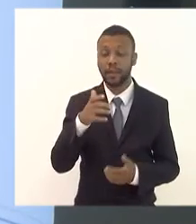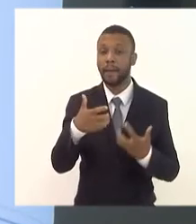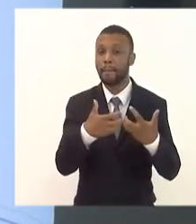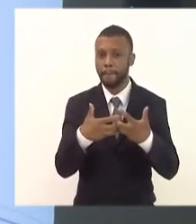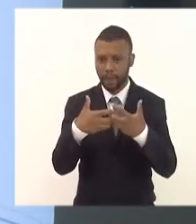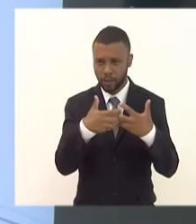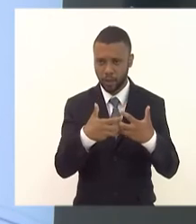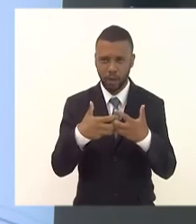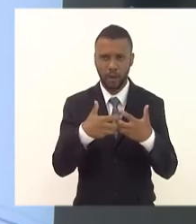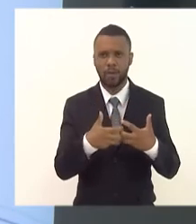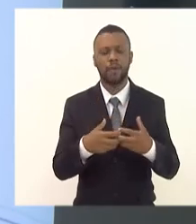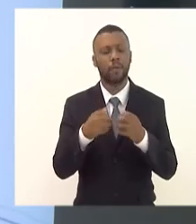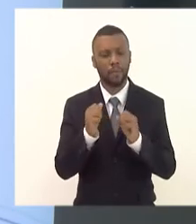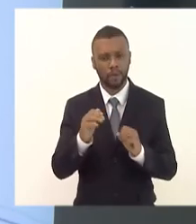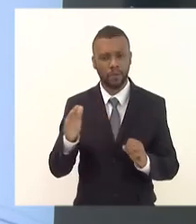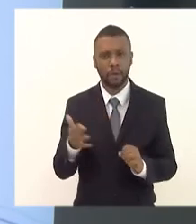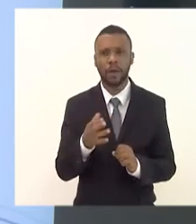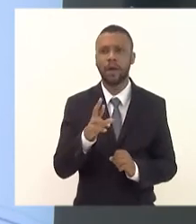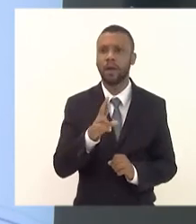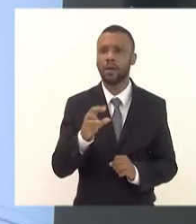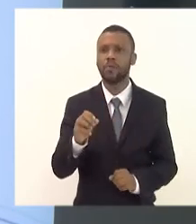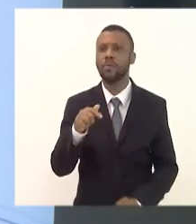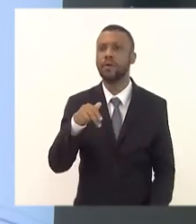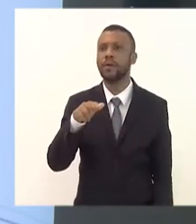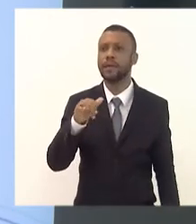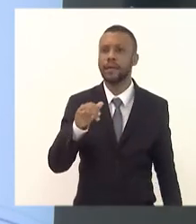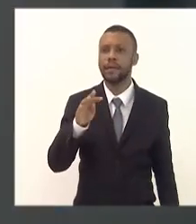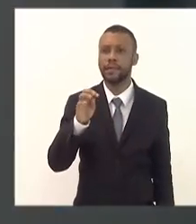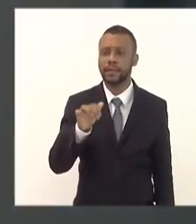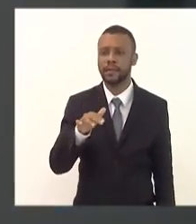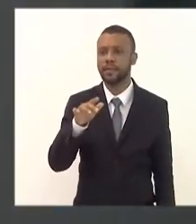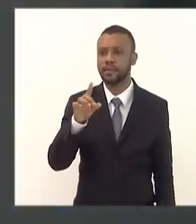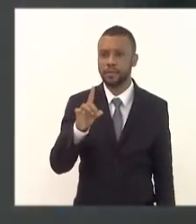Pode passar. Rio Quitandinha.